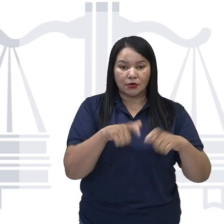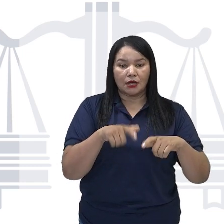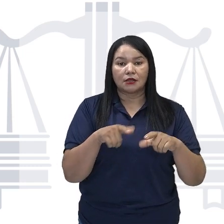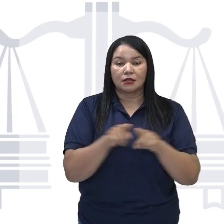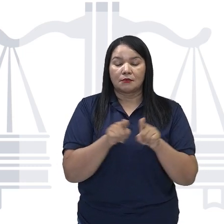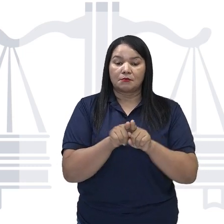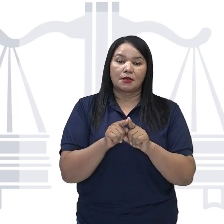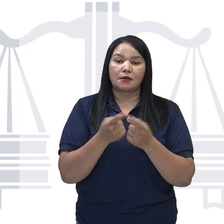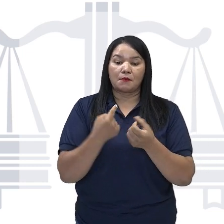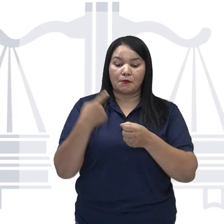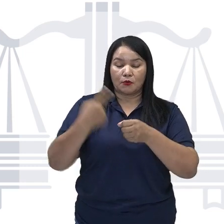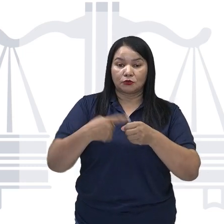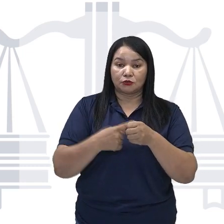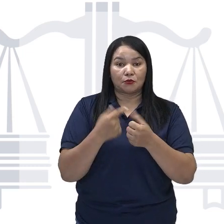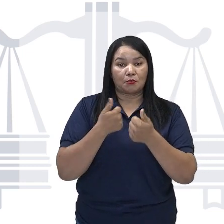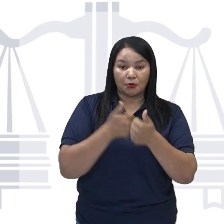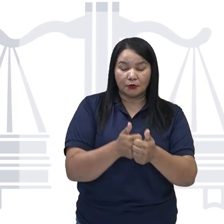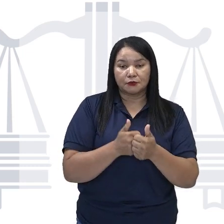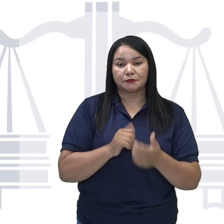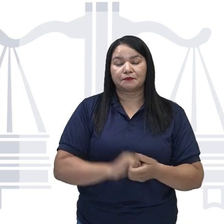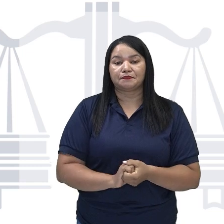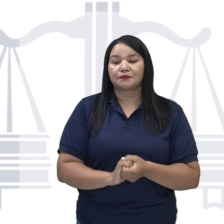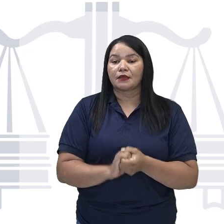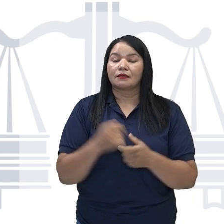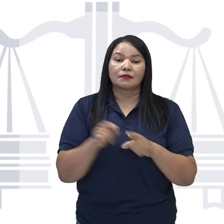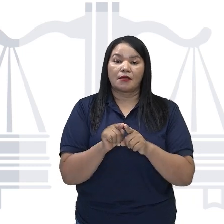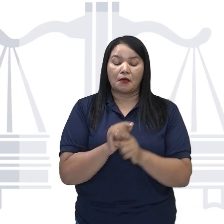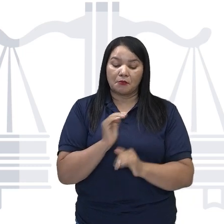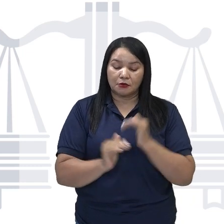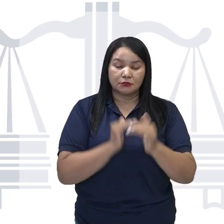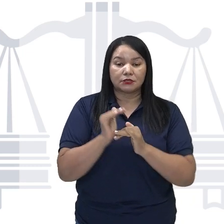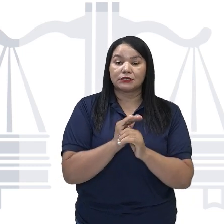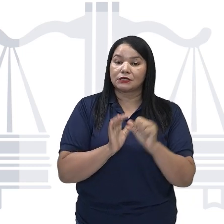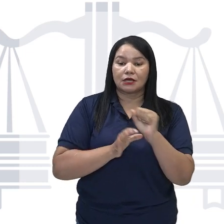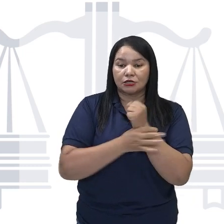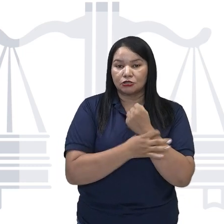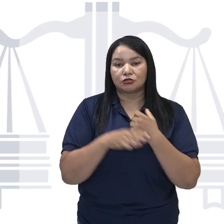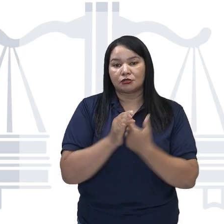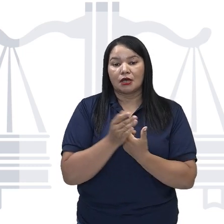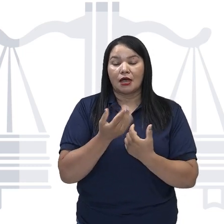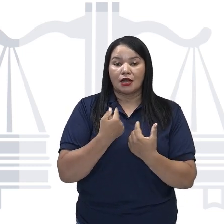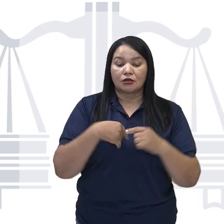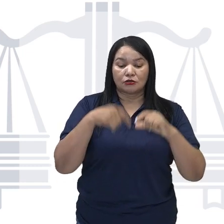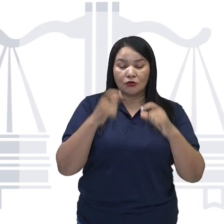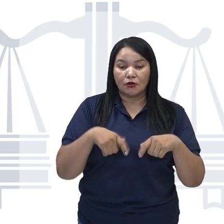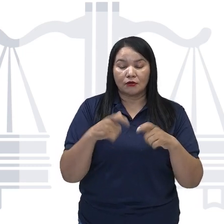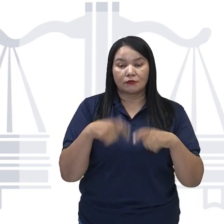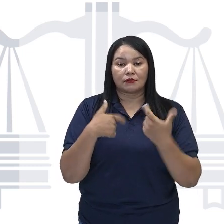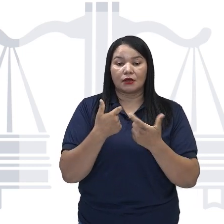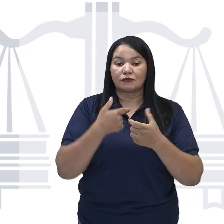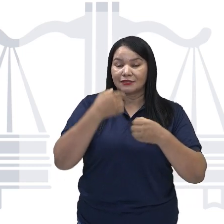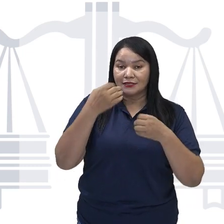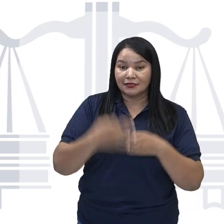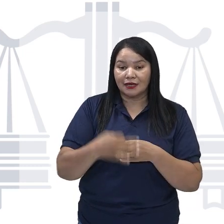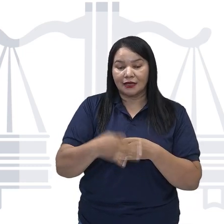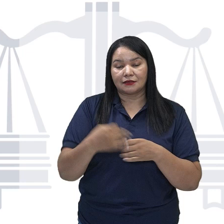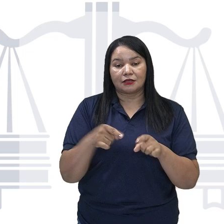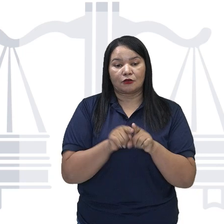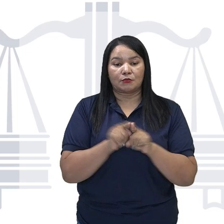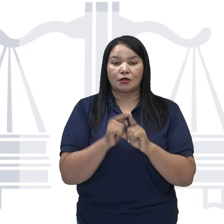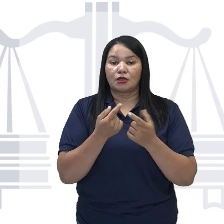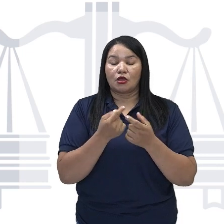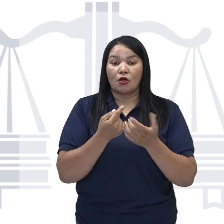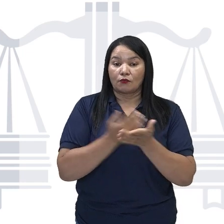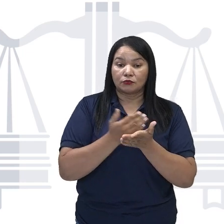municípios mais próximos. Né? Então, esse processo também tenta garantir que o dispositivo seja corretamente alocado às turmas, considerando sua origem e